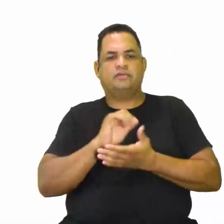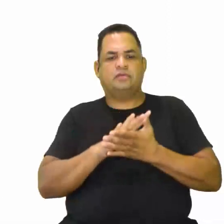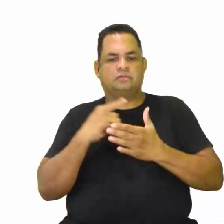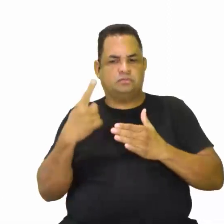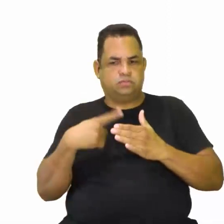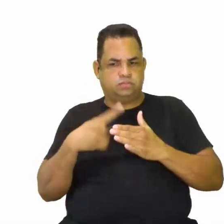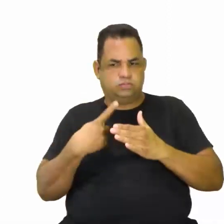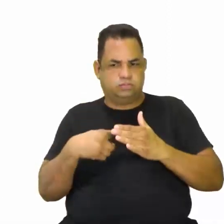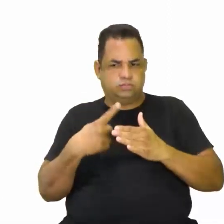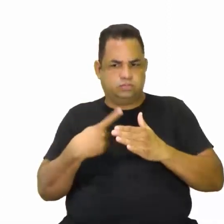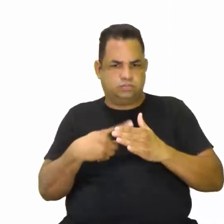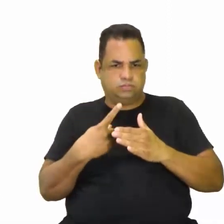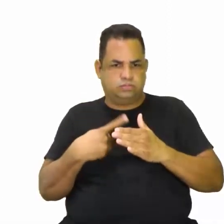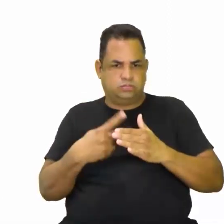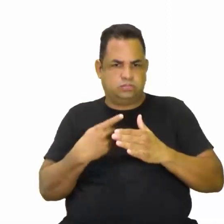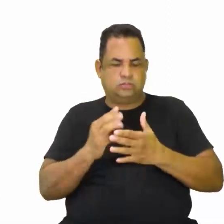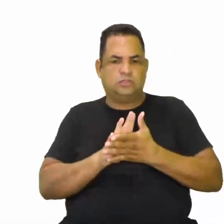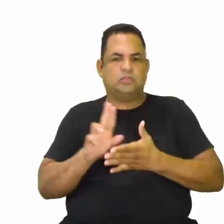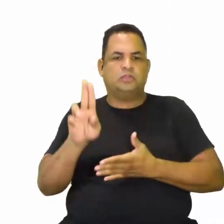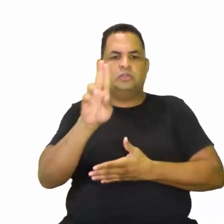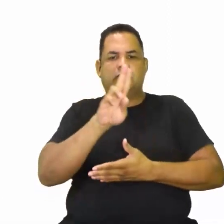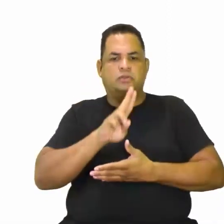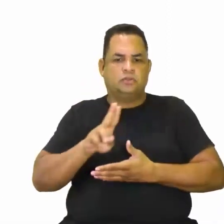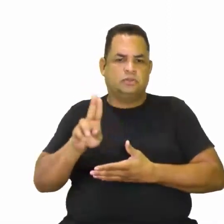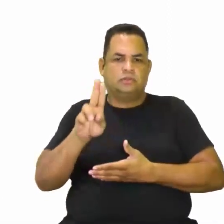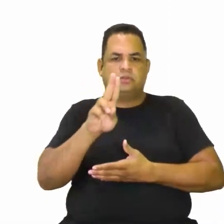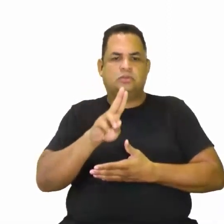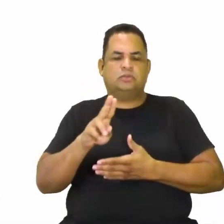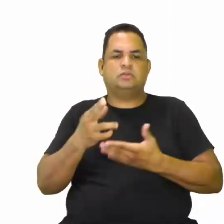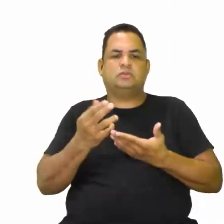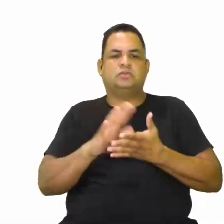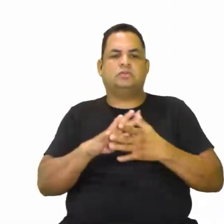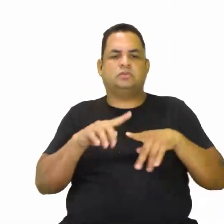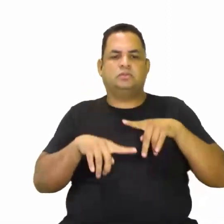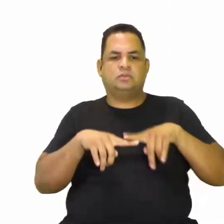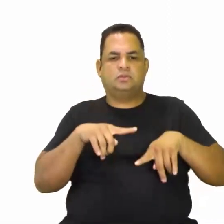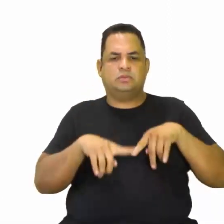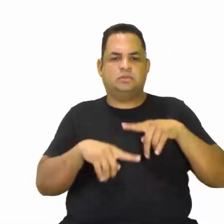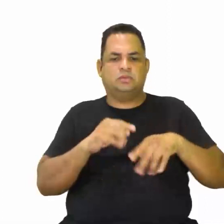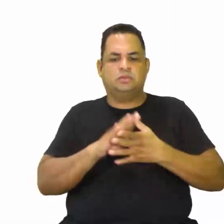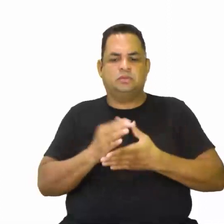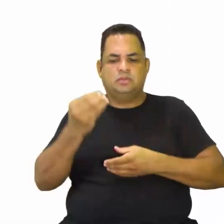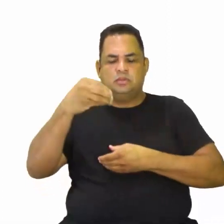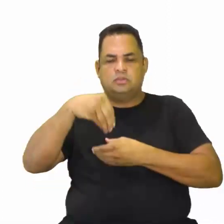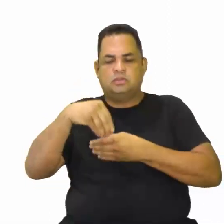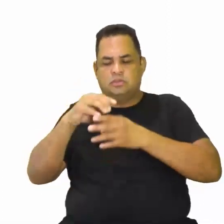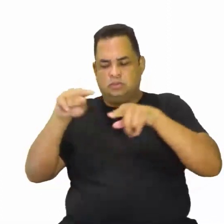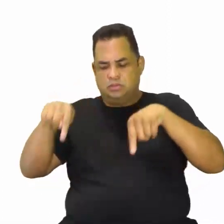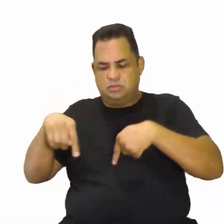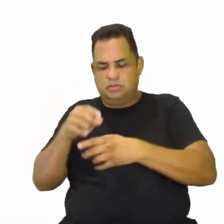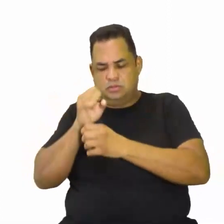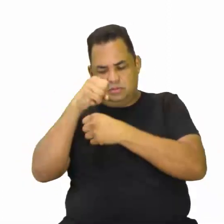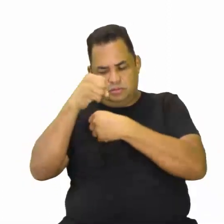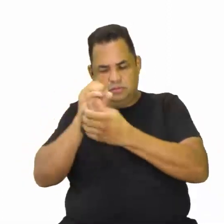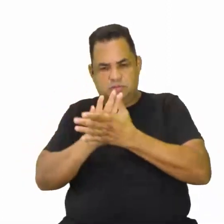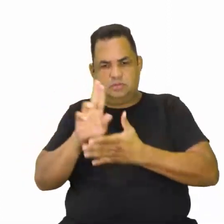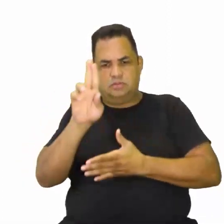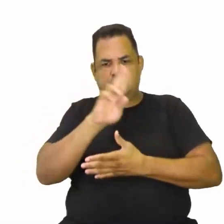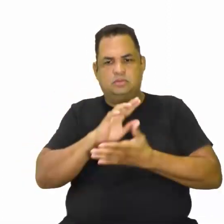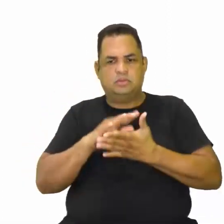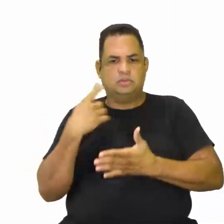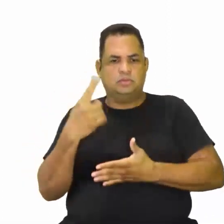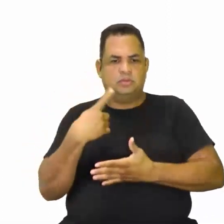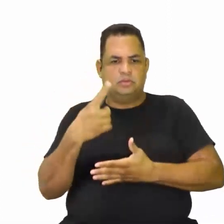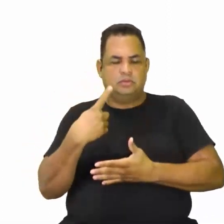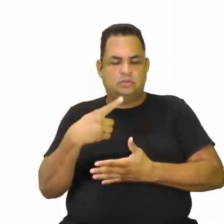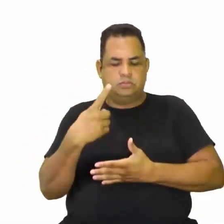Centrífuga. Então, a centrífuga é um instrumento de laboratório que realiza uma centrifugação.